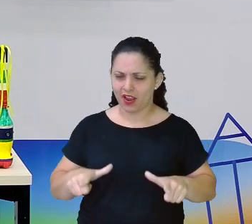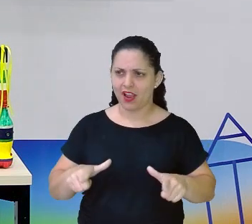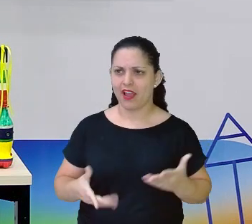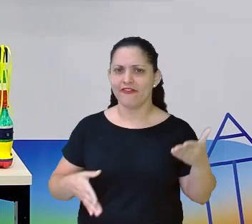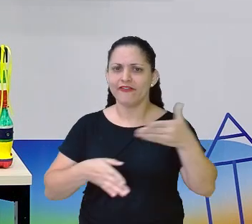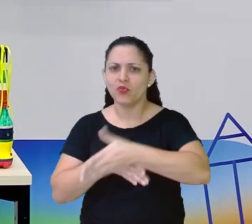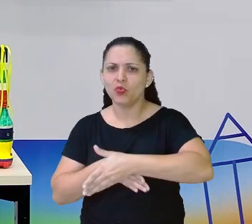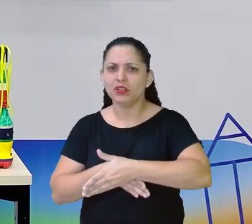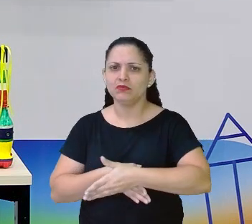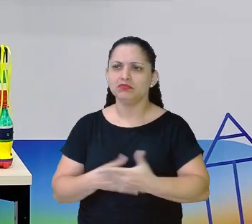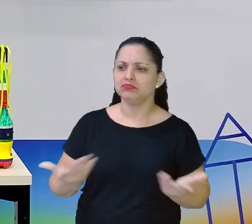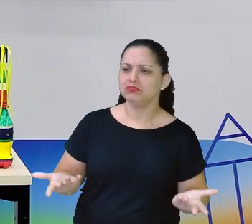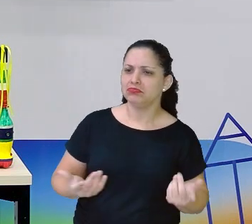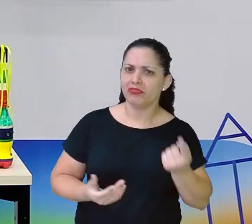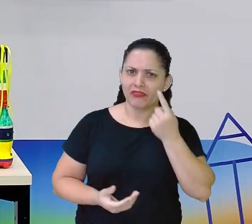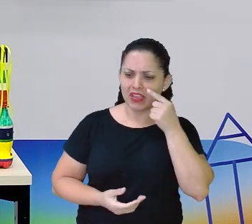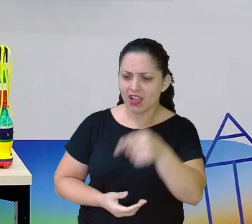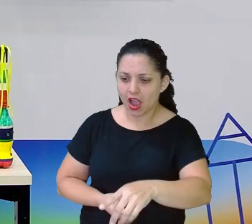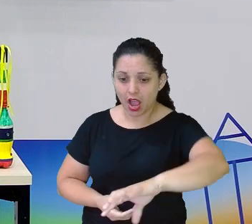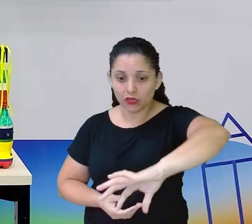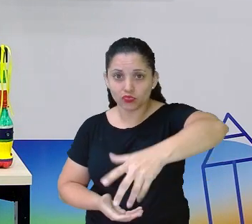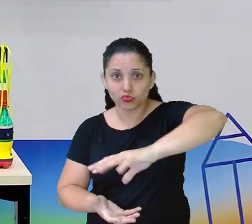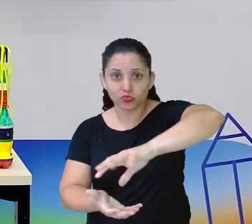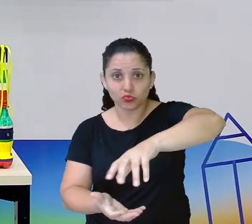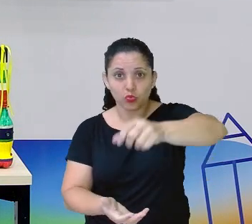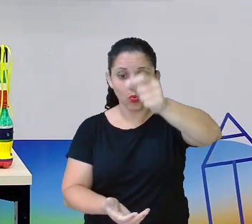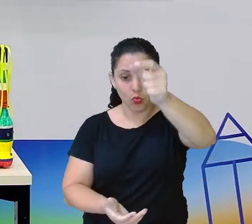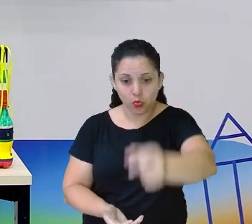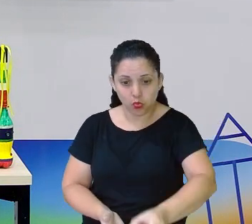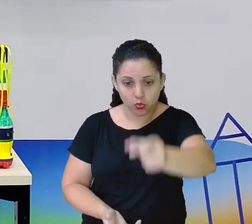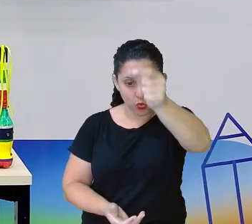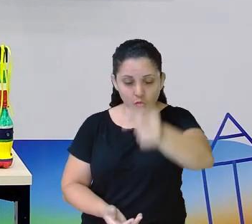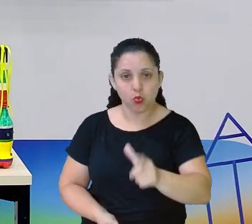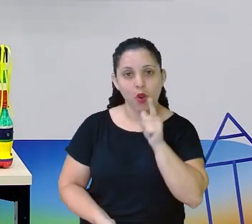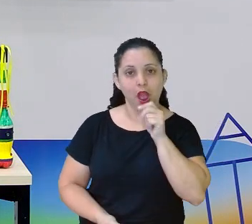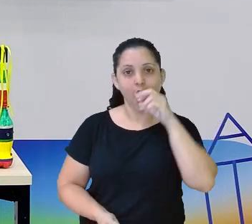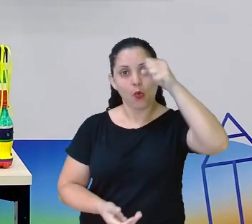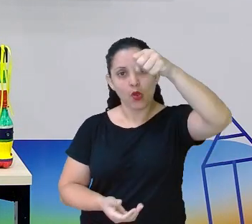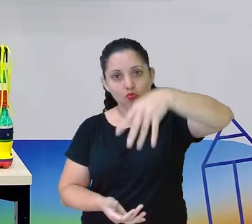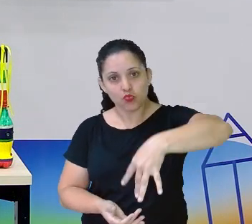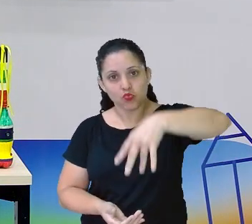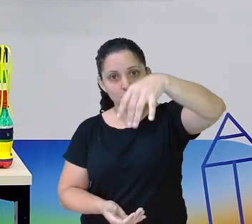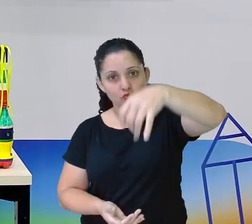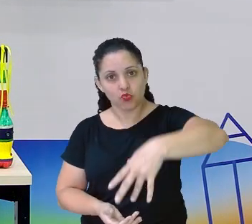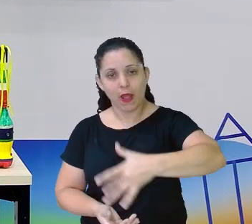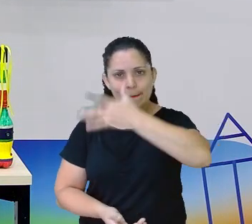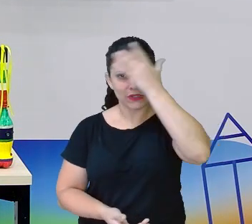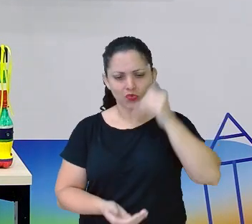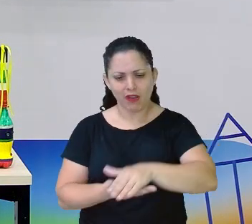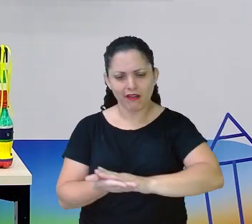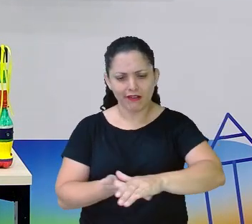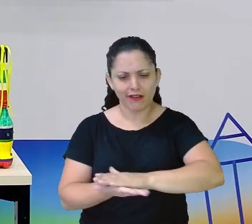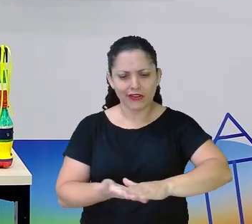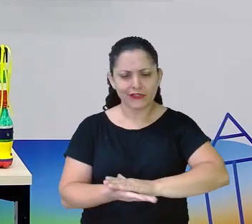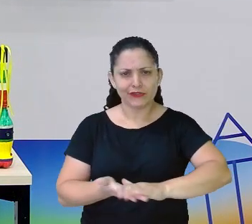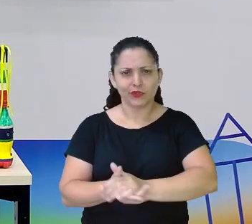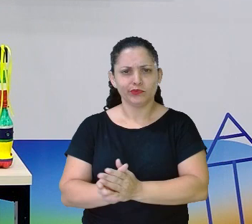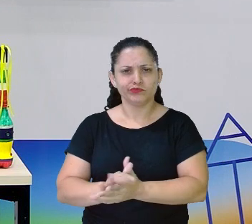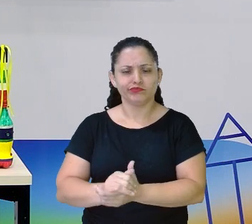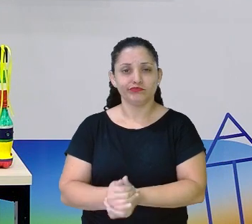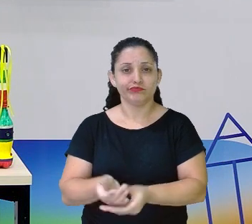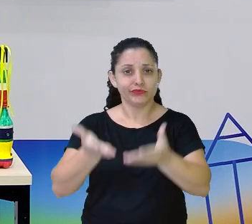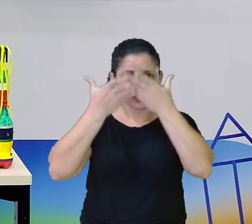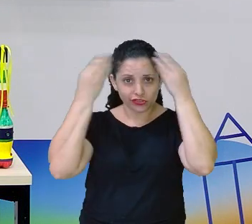já entrei no banheiro, quando eu entro, está lá a torneira ligada. A pessoa simplesmente lavou as mãos e esqueceu, deixou a torneira ligada